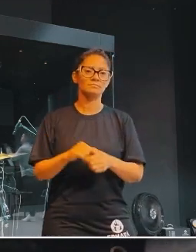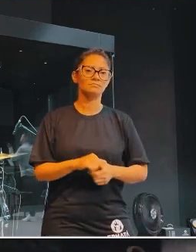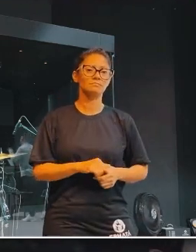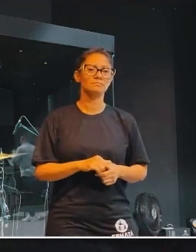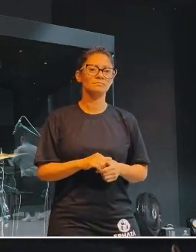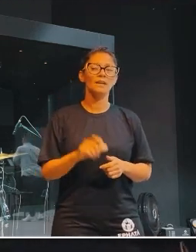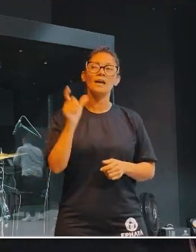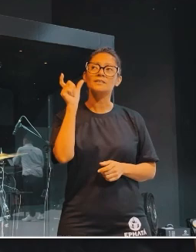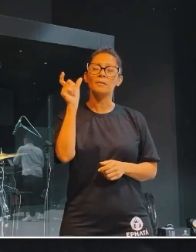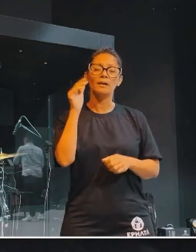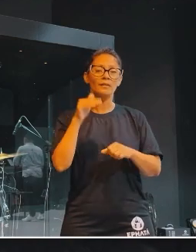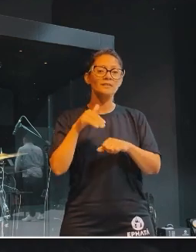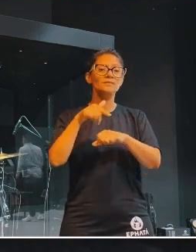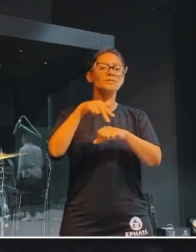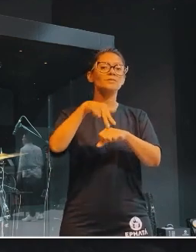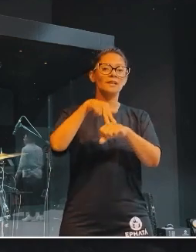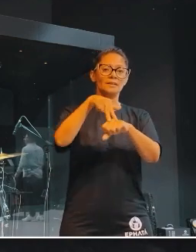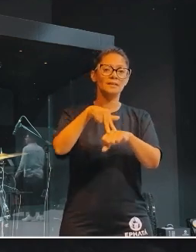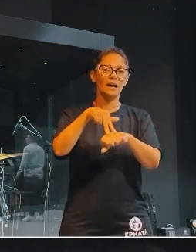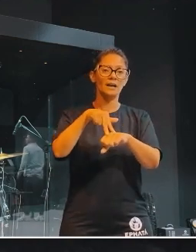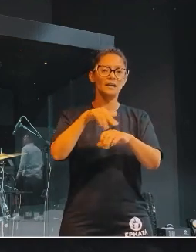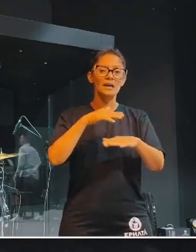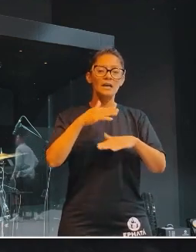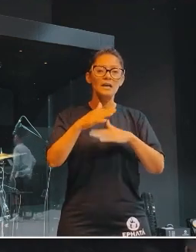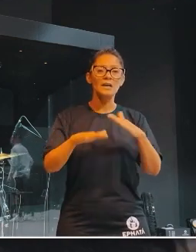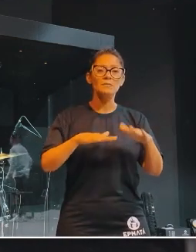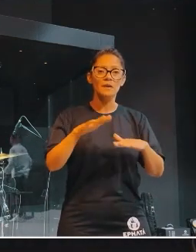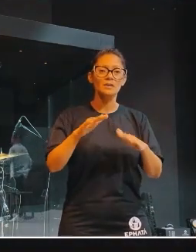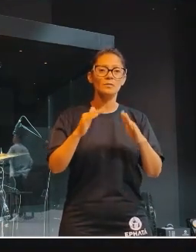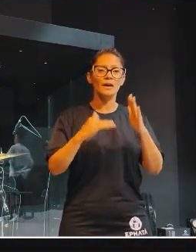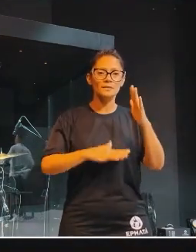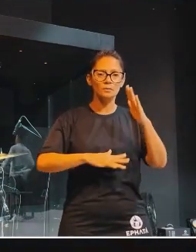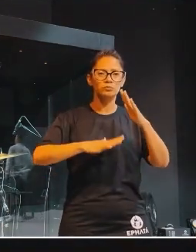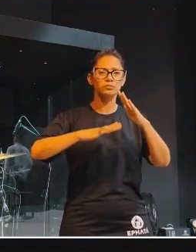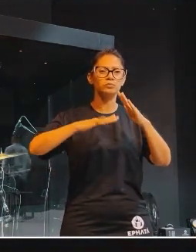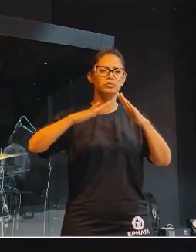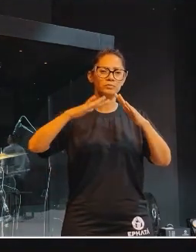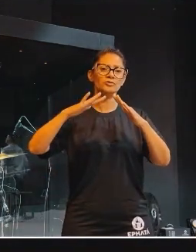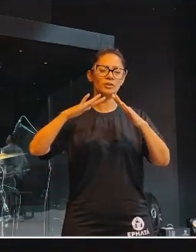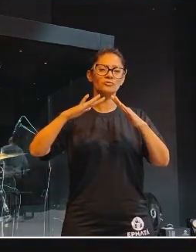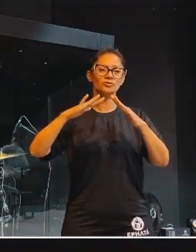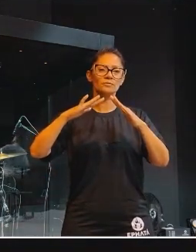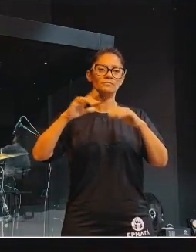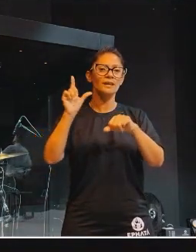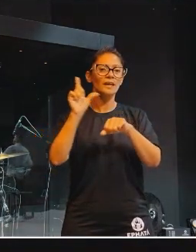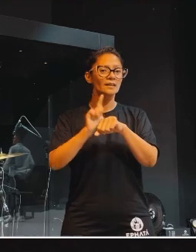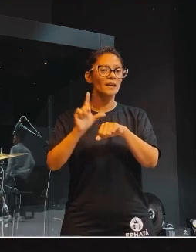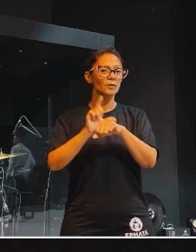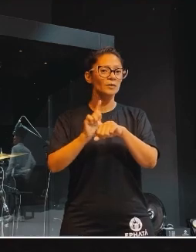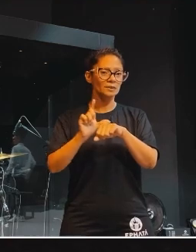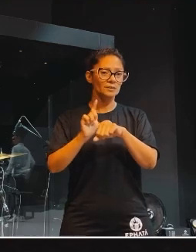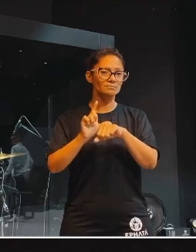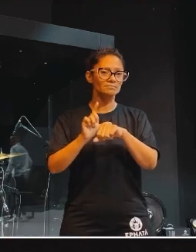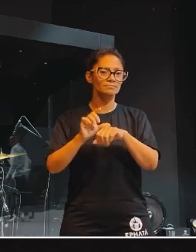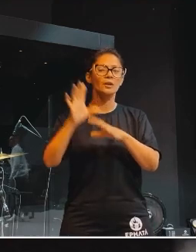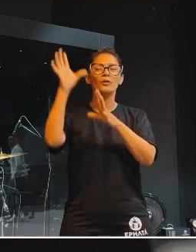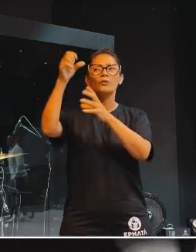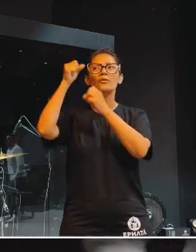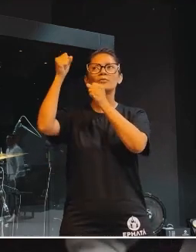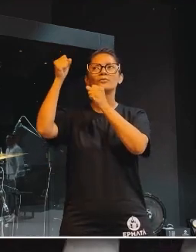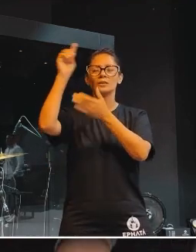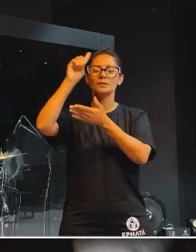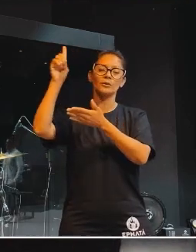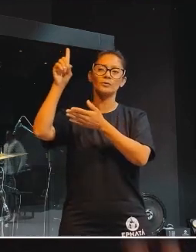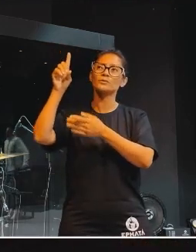te sustentar em meio a essa enchente. Lagoinha Canoas, por favor, confie em Deus, porque